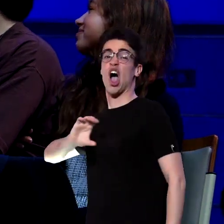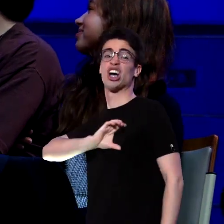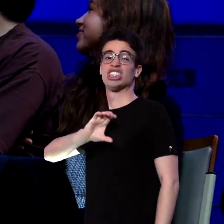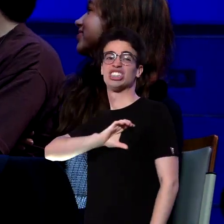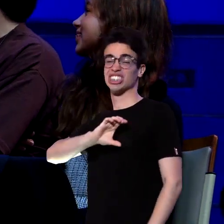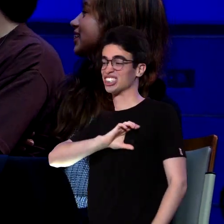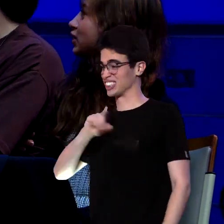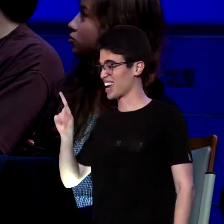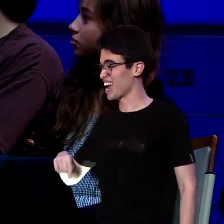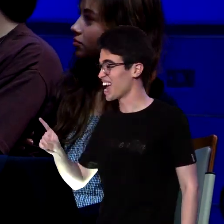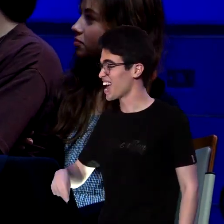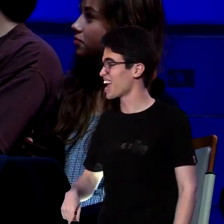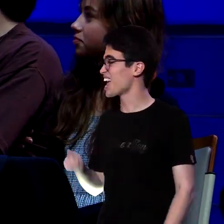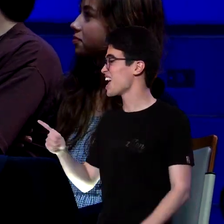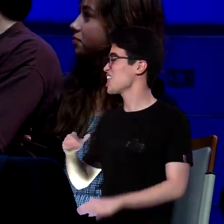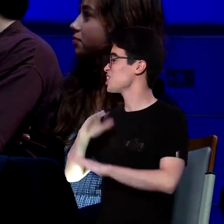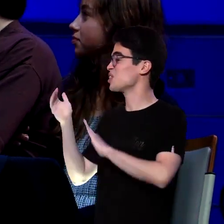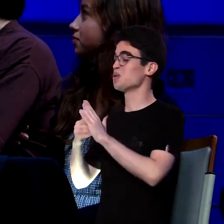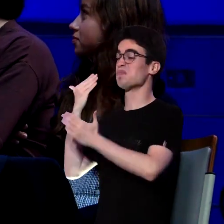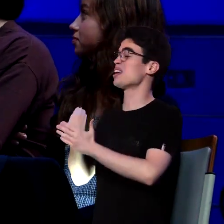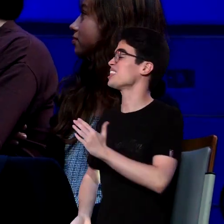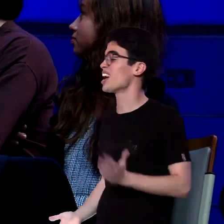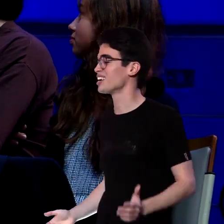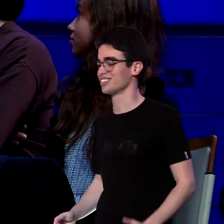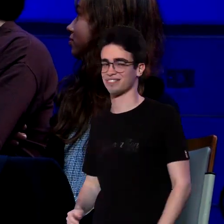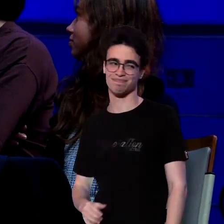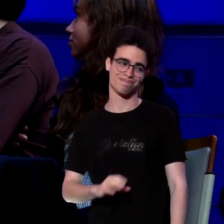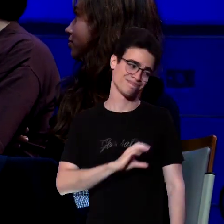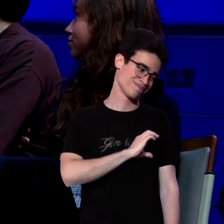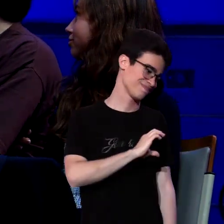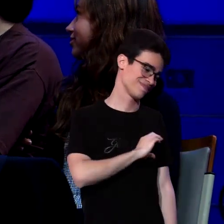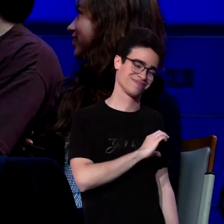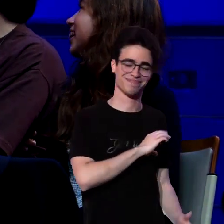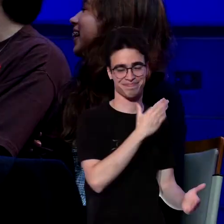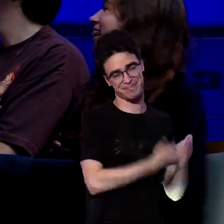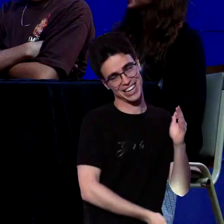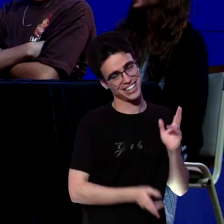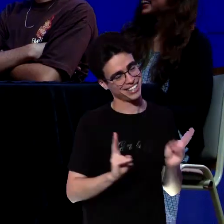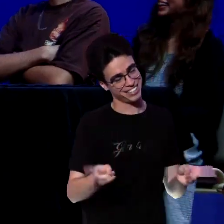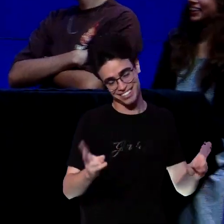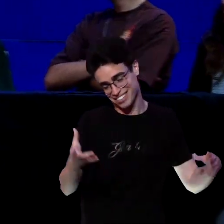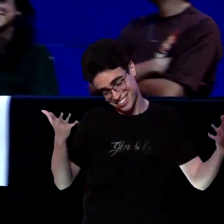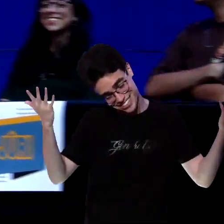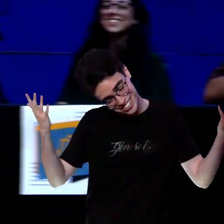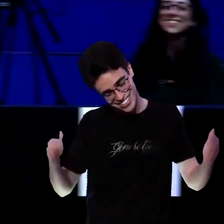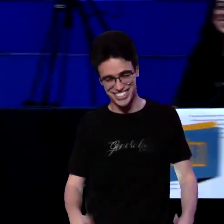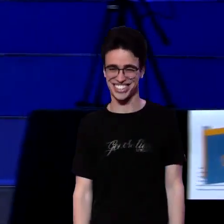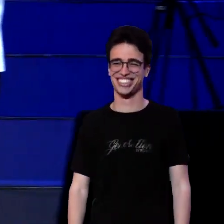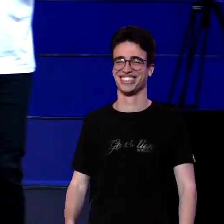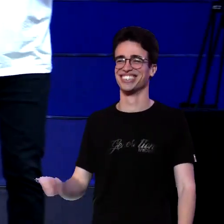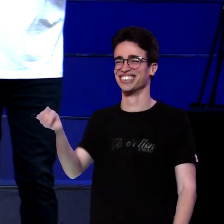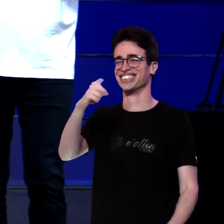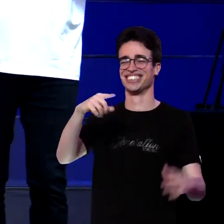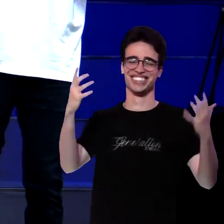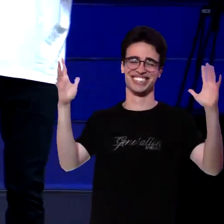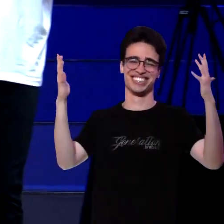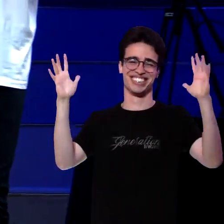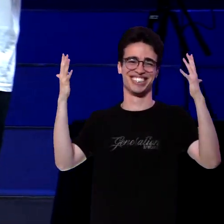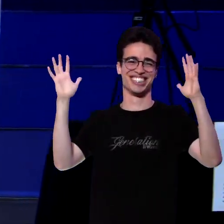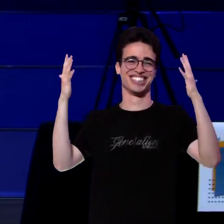isso, E perdeu tudo daí. Com o coxa sempre perde, né? É verdade. Enfim.